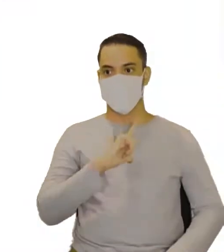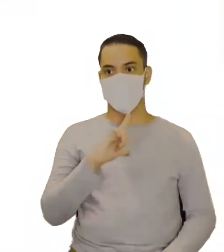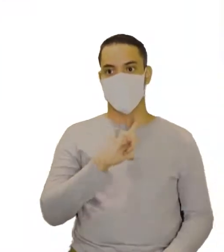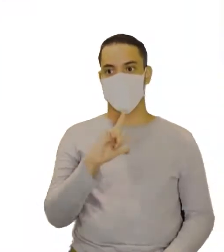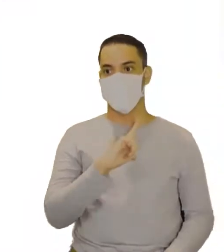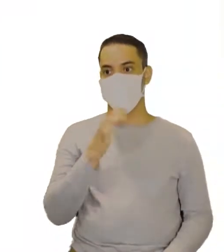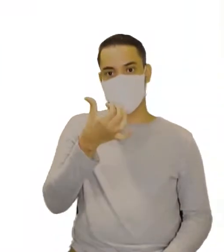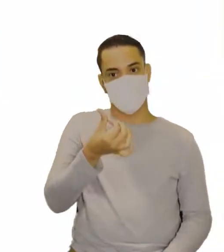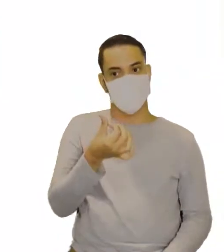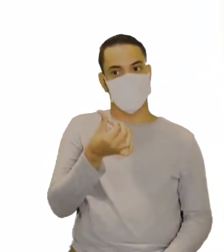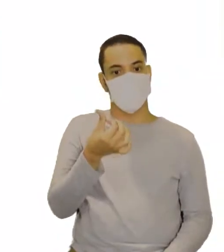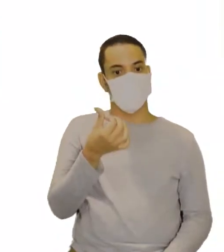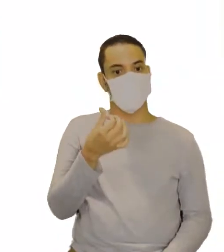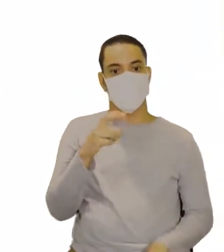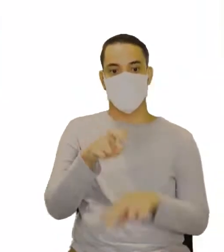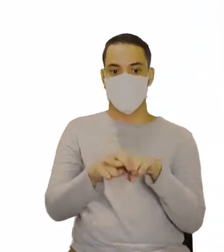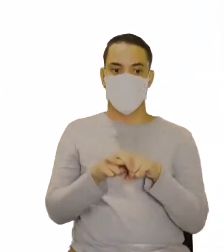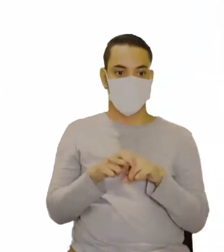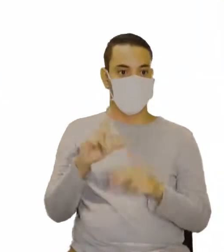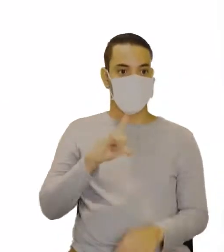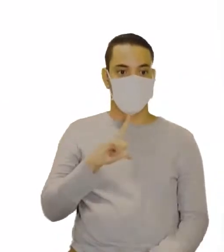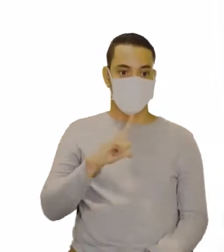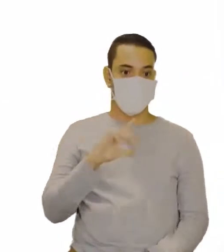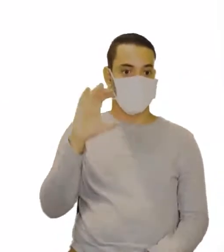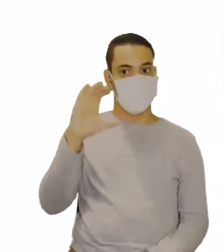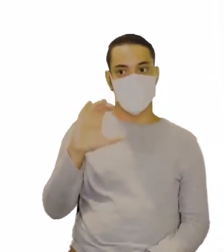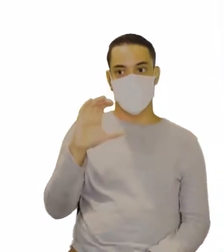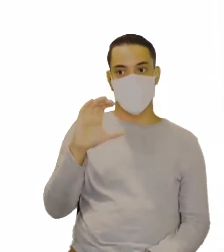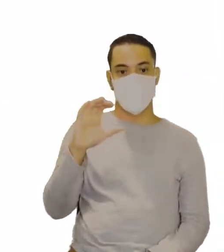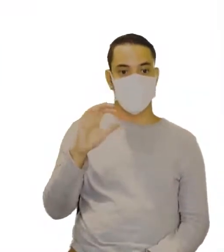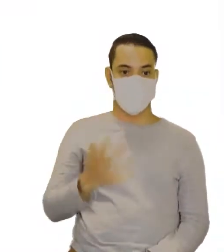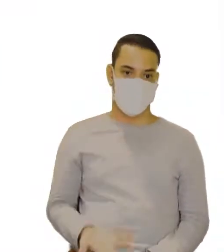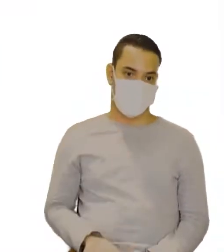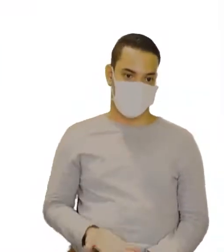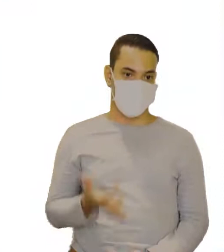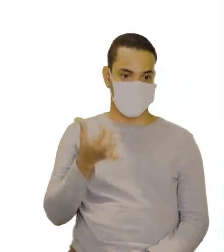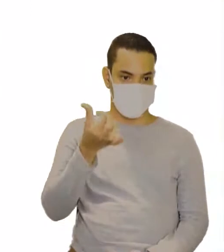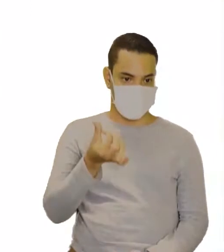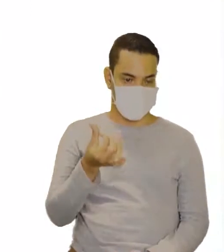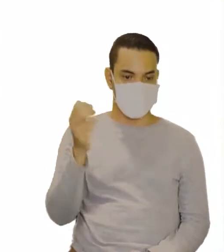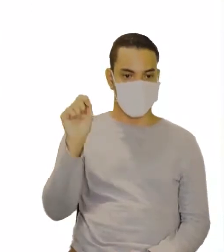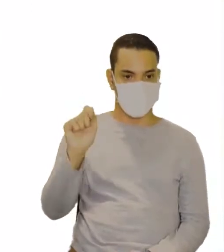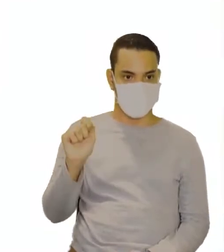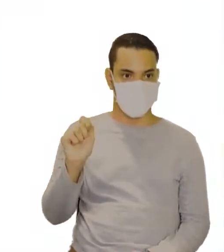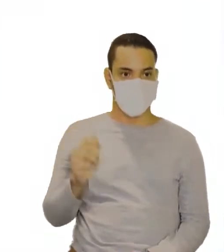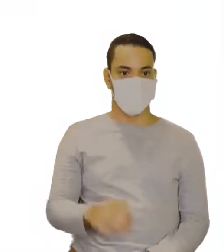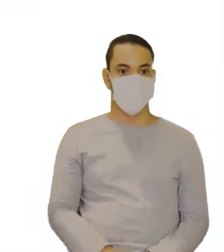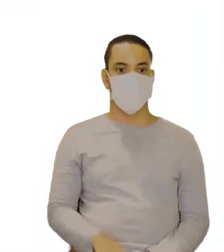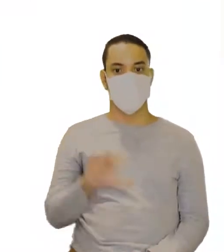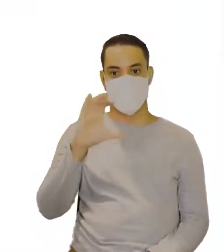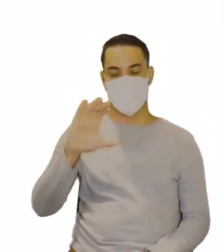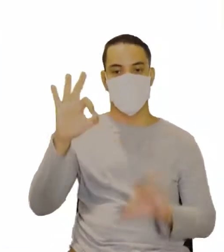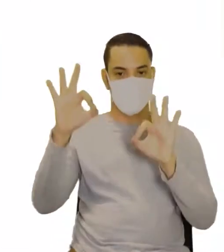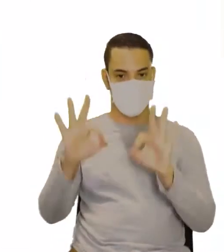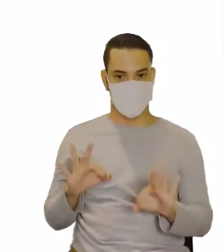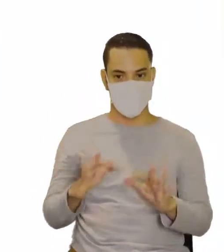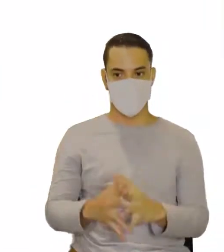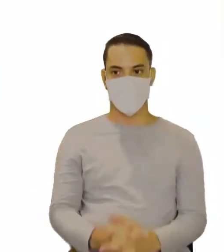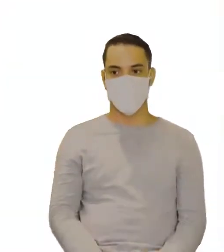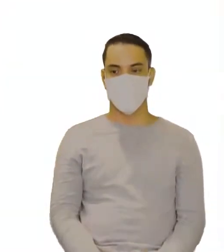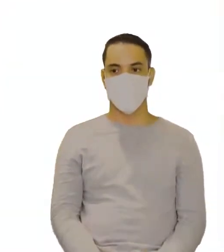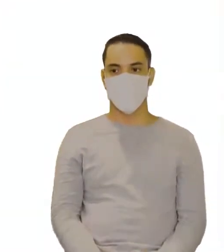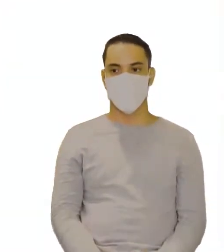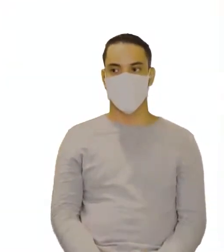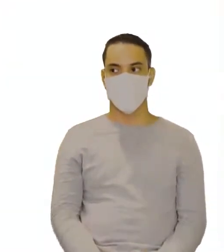corrente de 6, que nesse caso nós vamos ficar aí com a letra C, Sede certo, tá, pessoal?